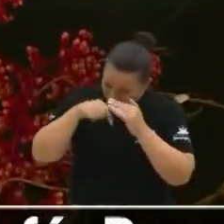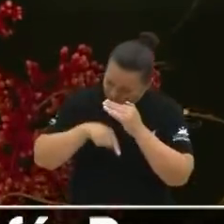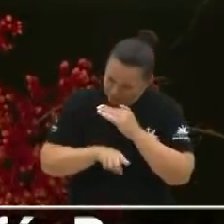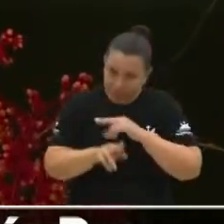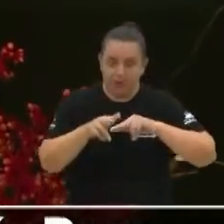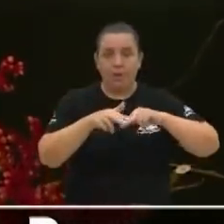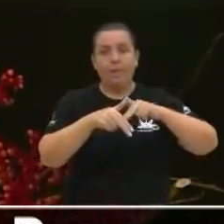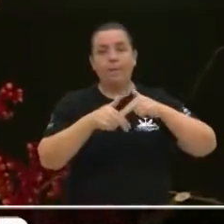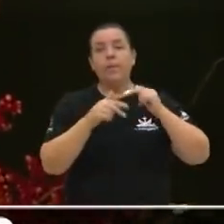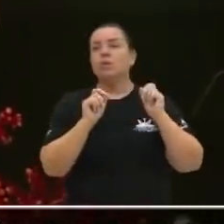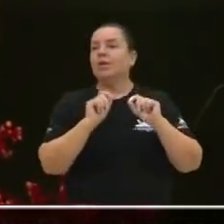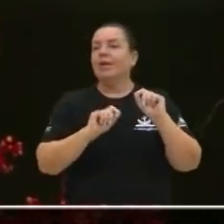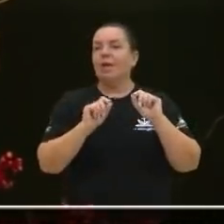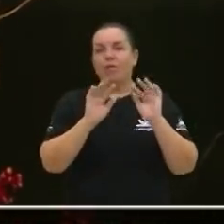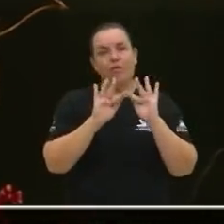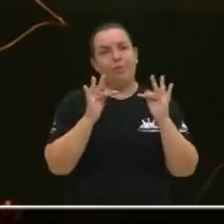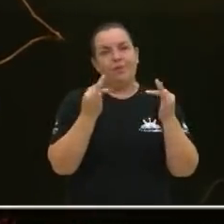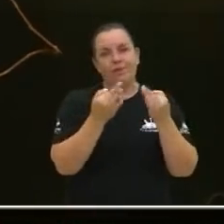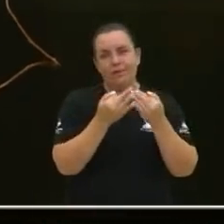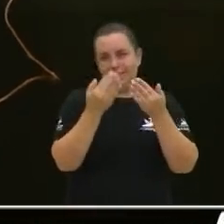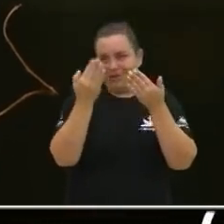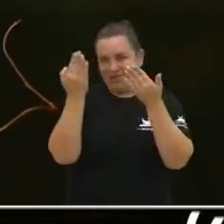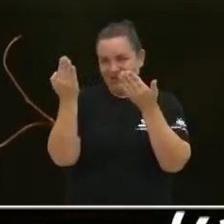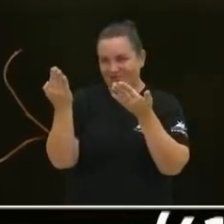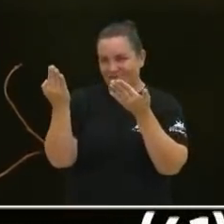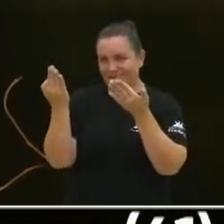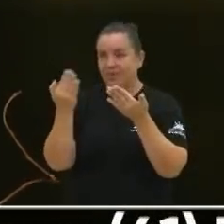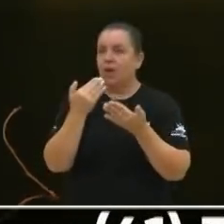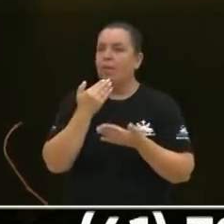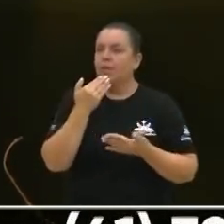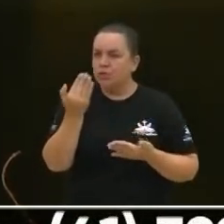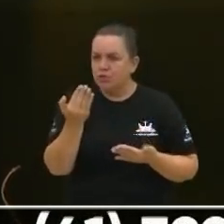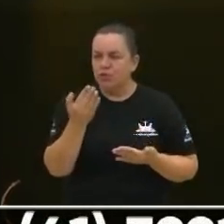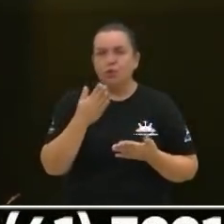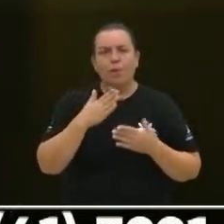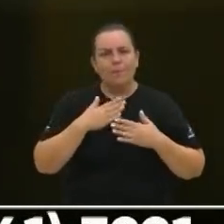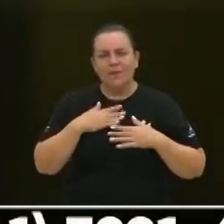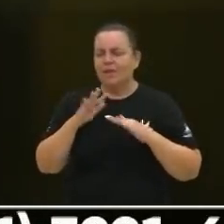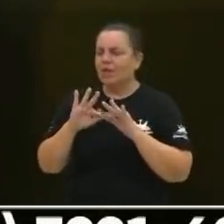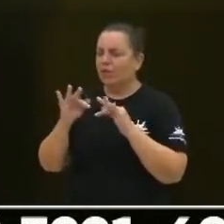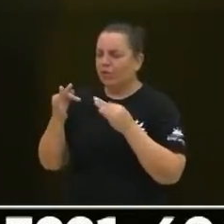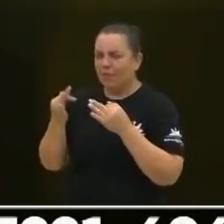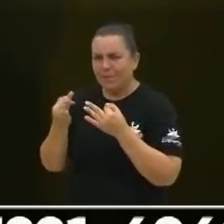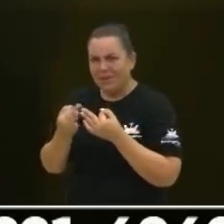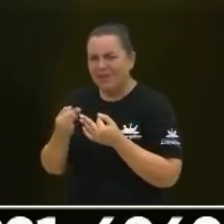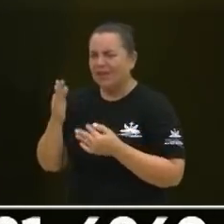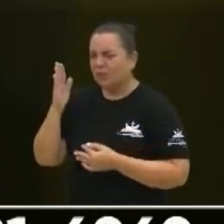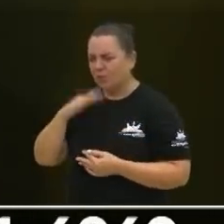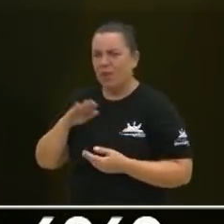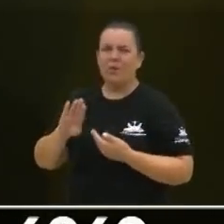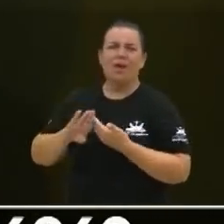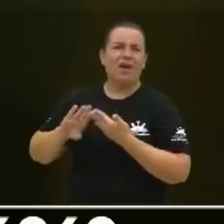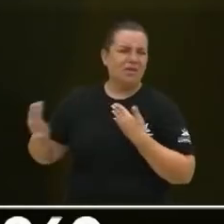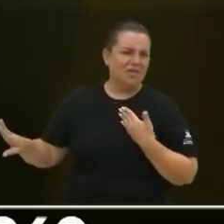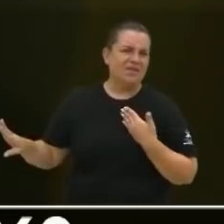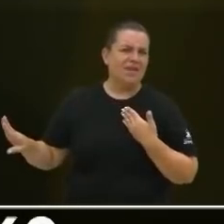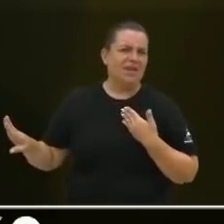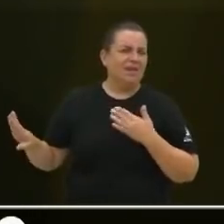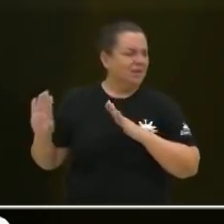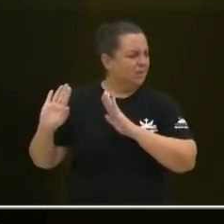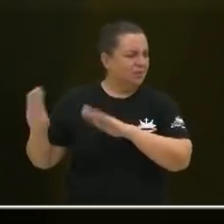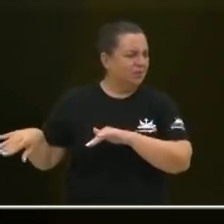favor da família me pedindo Livrai minha família do mal